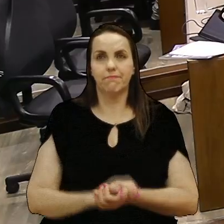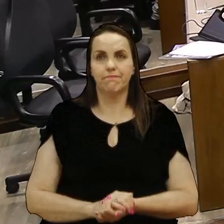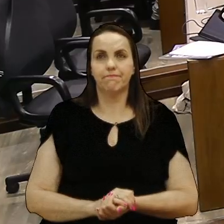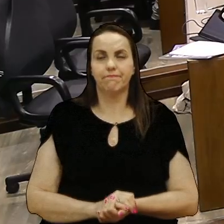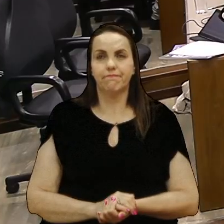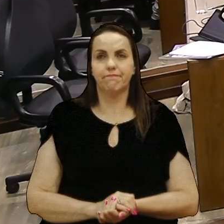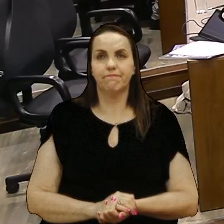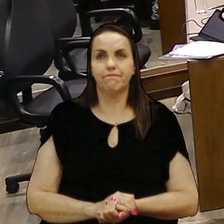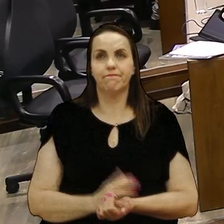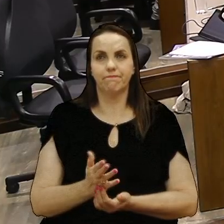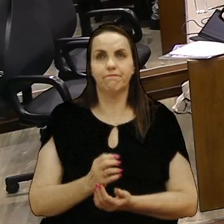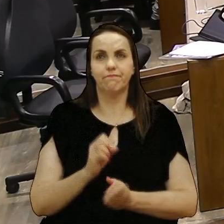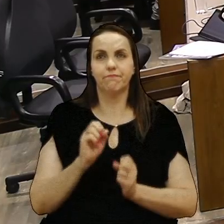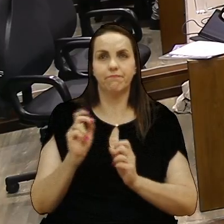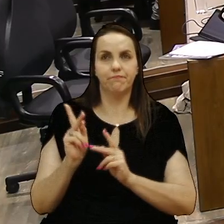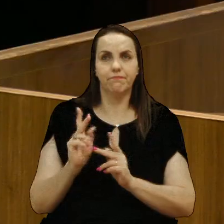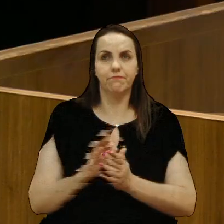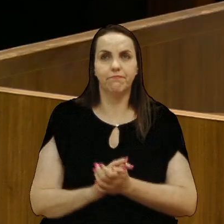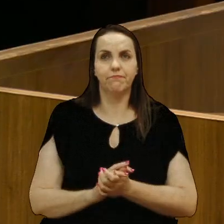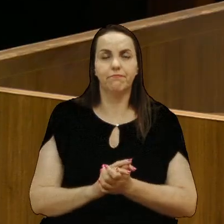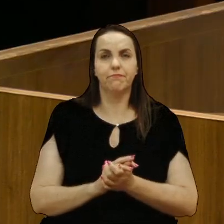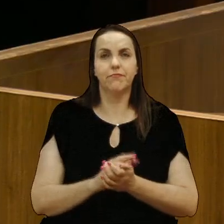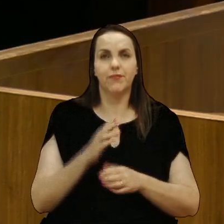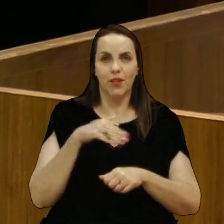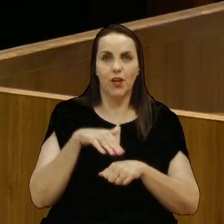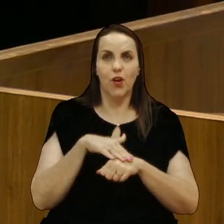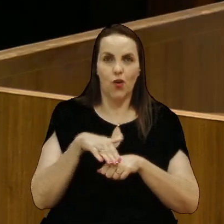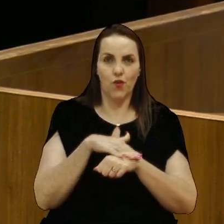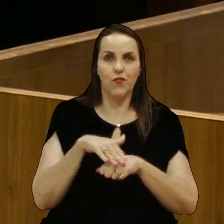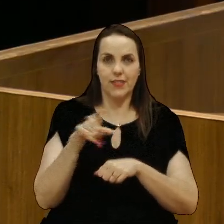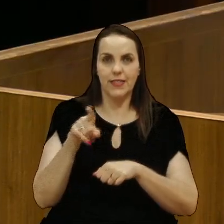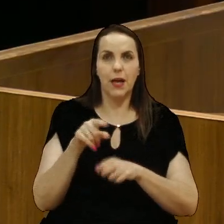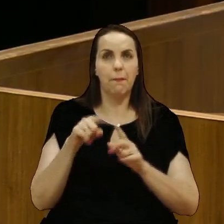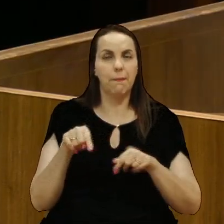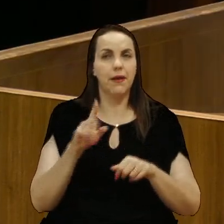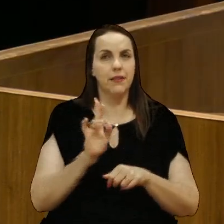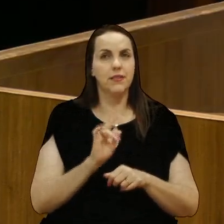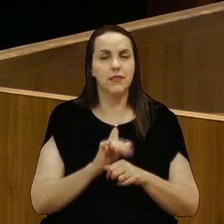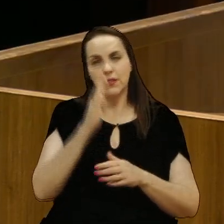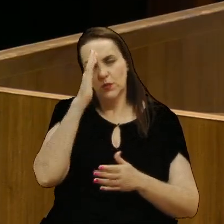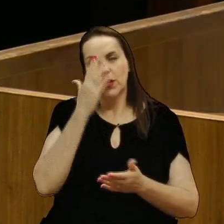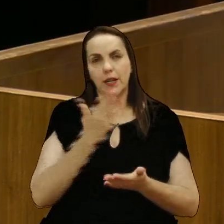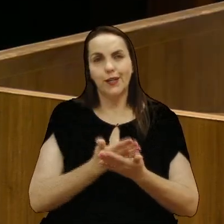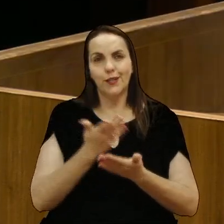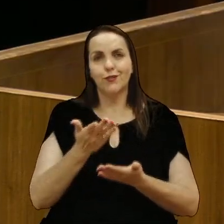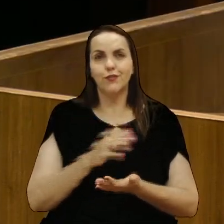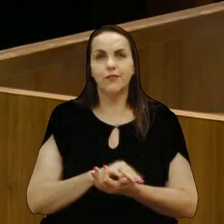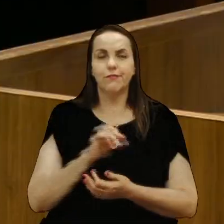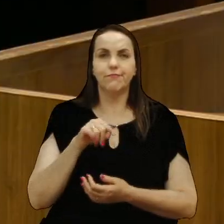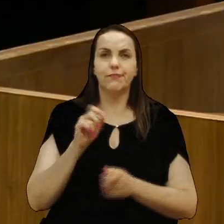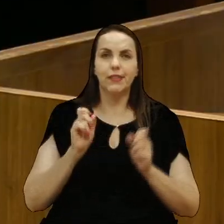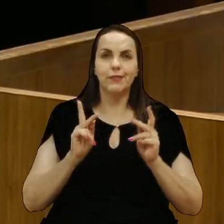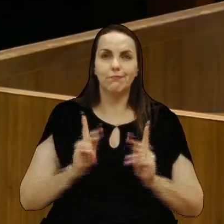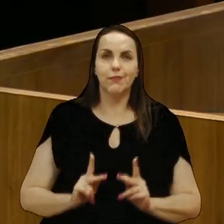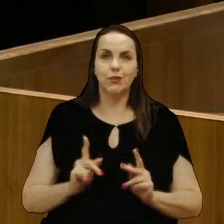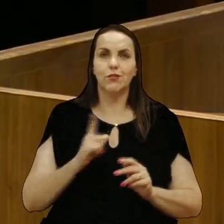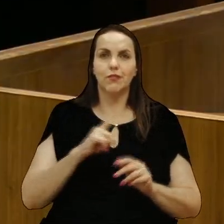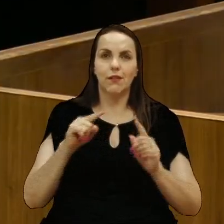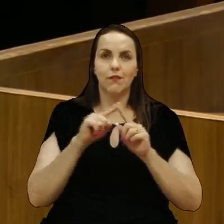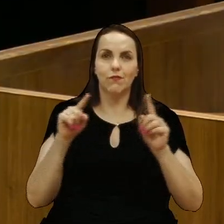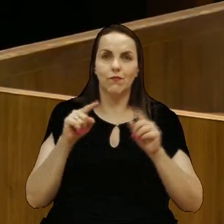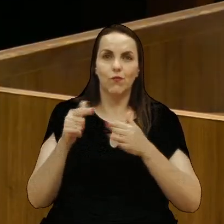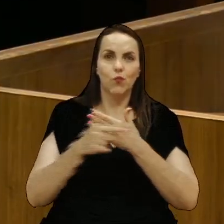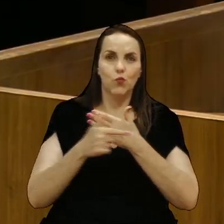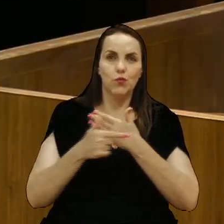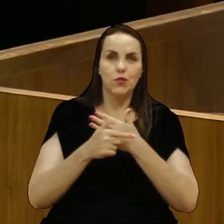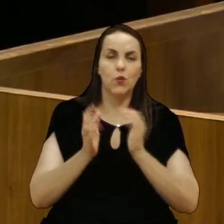Então, nós faremos isso, vou conversar com ele, mas eu acredito, né, que as pessoas que têm a sua função